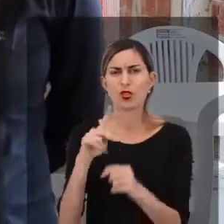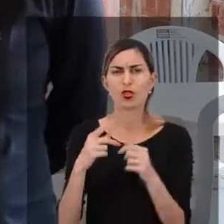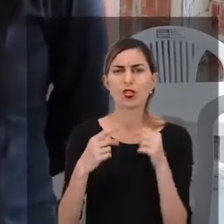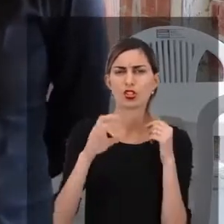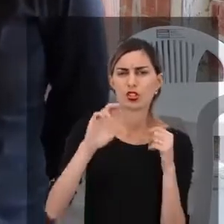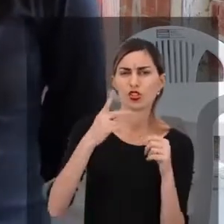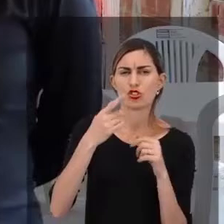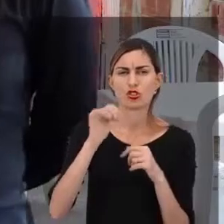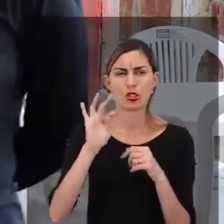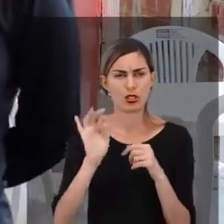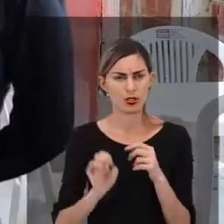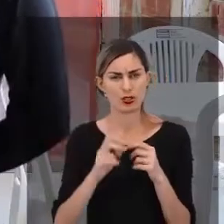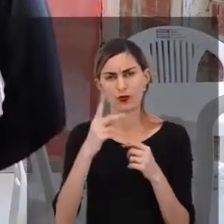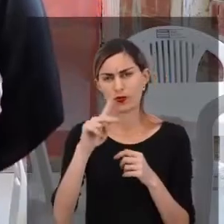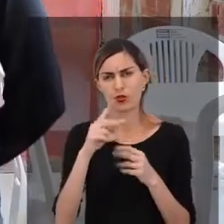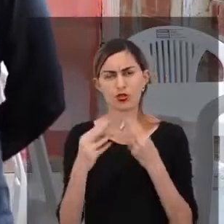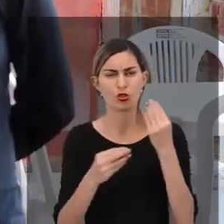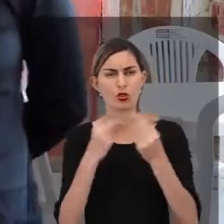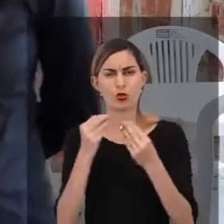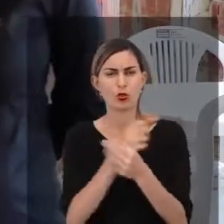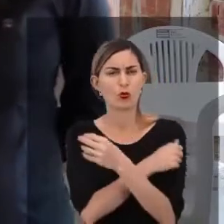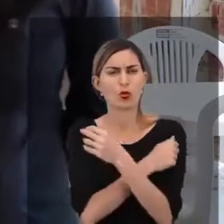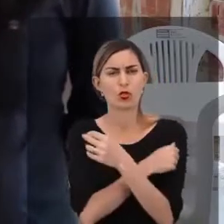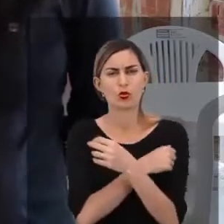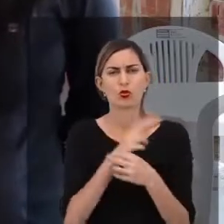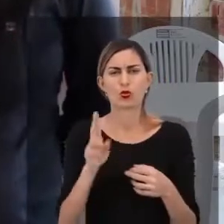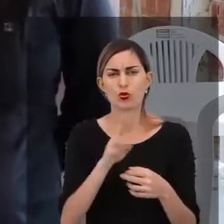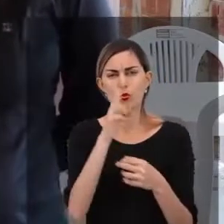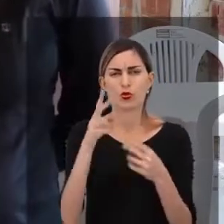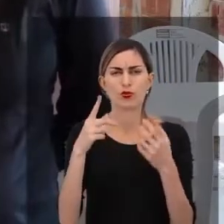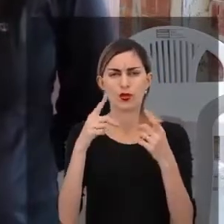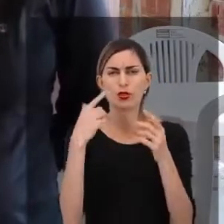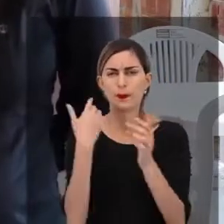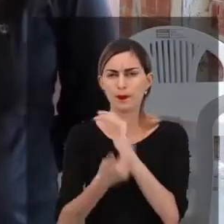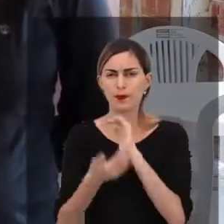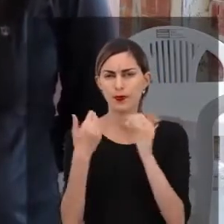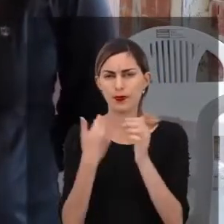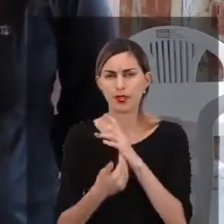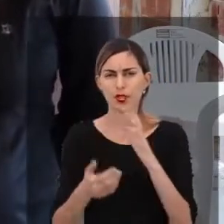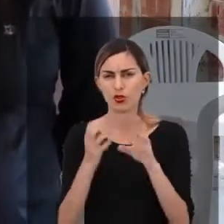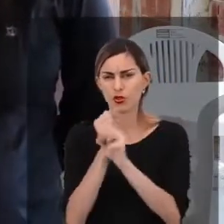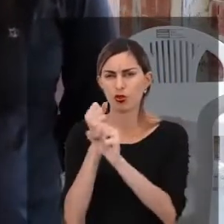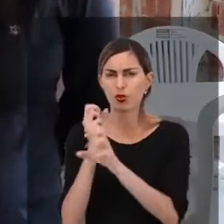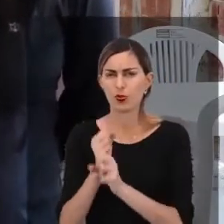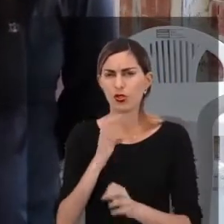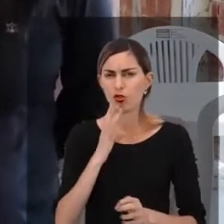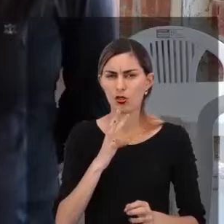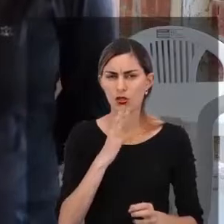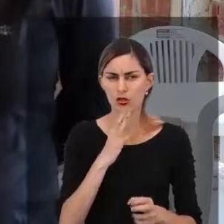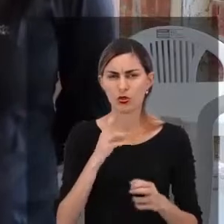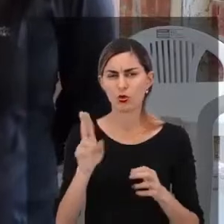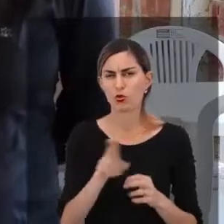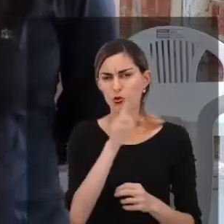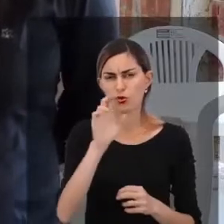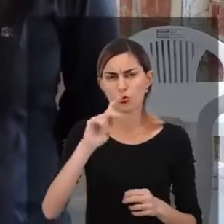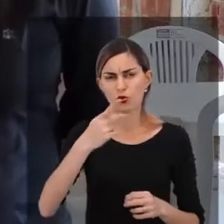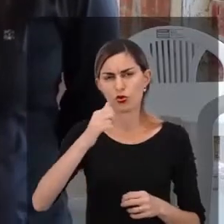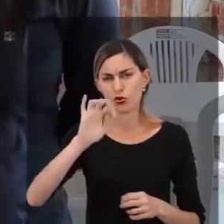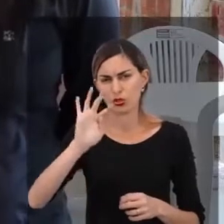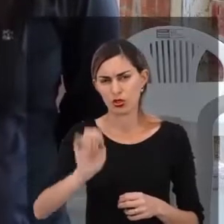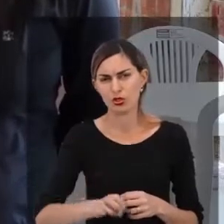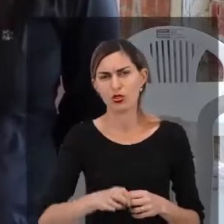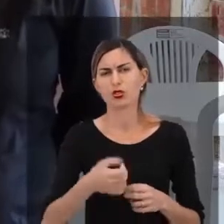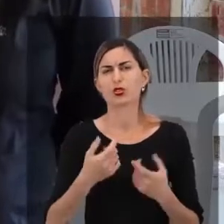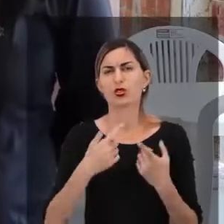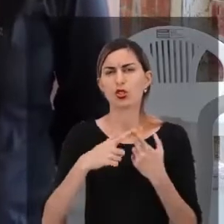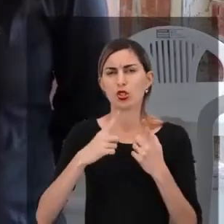papo com o aluno é através do chat. Se você, como aluno, não utiliza essa ferramenta, você vai estar perdendo em somar conhecimento. Então, use o chat